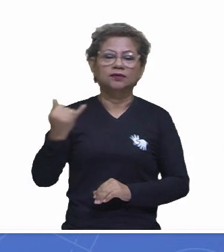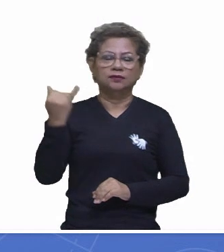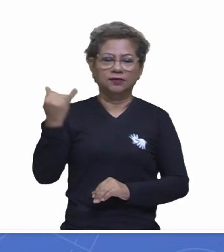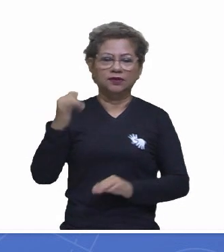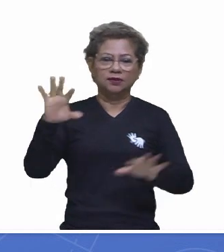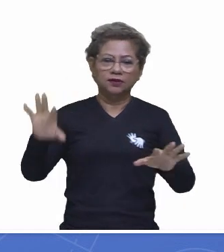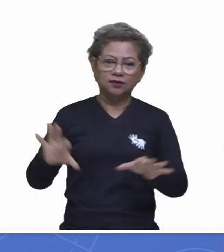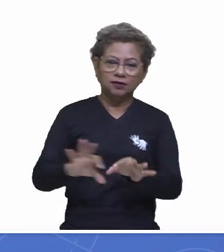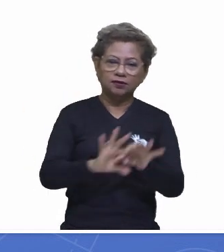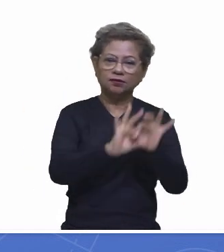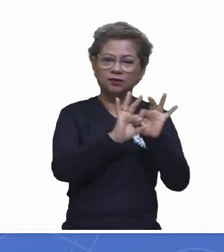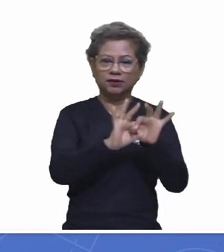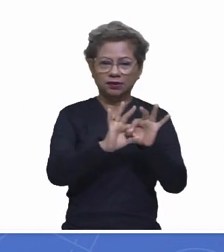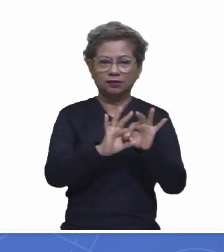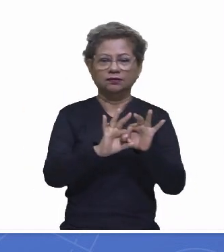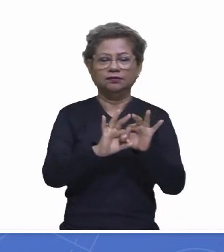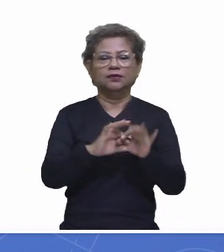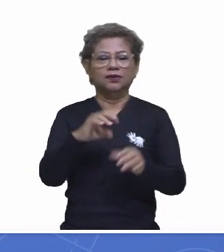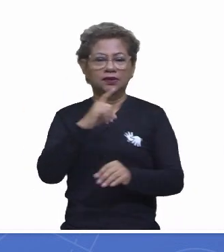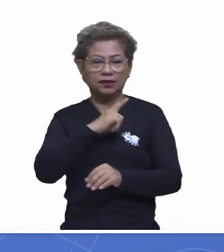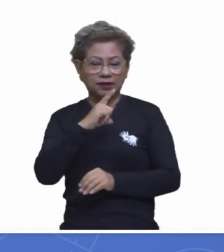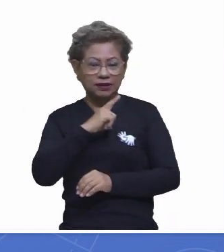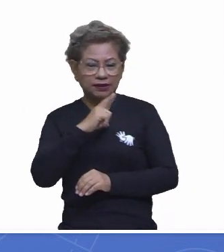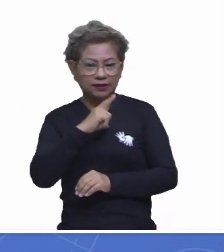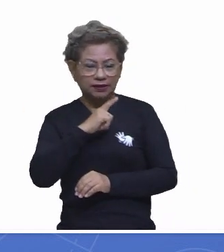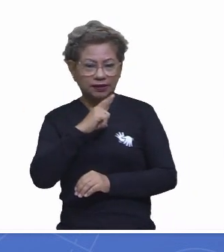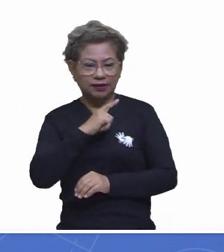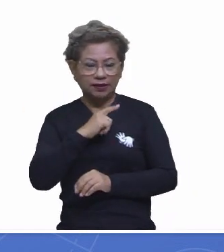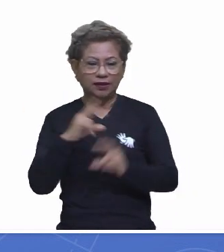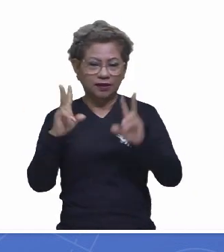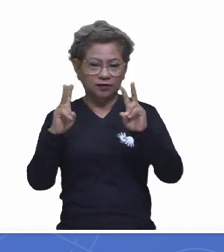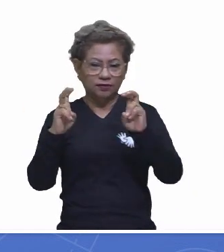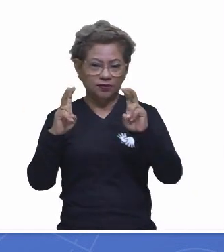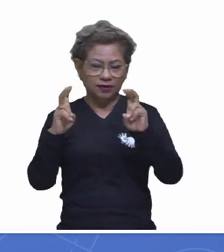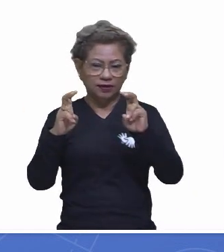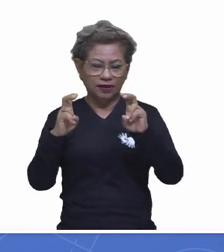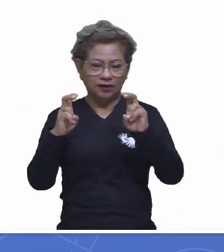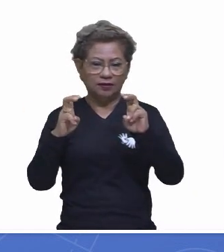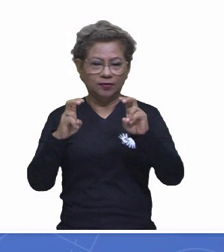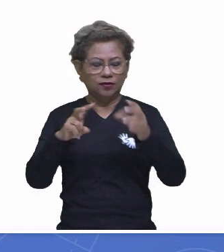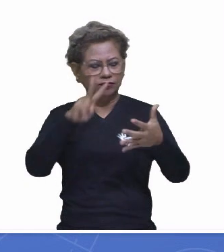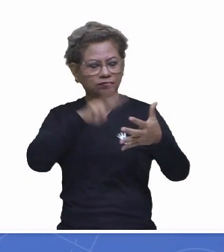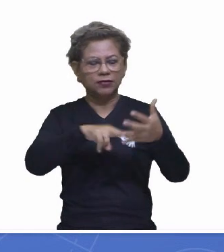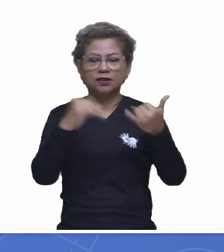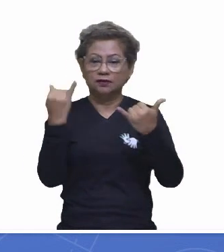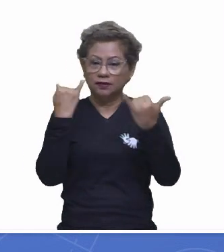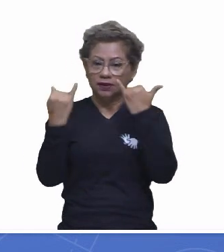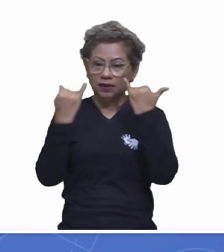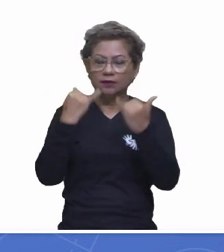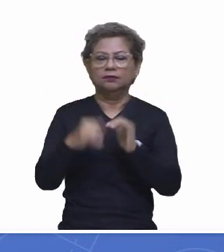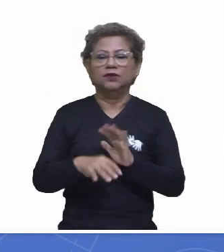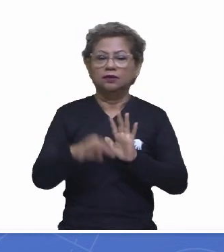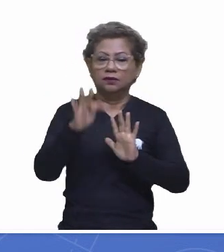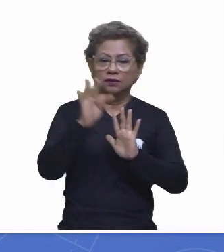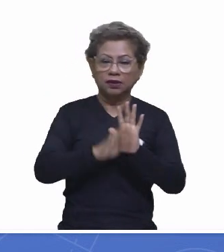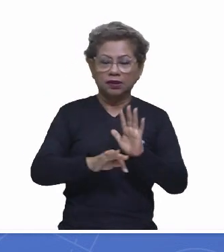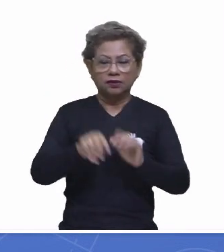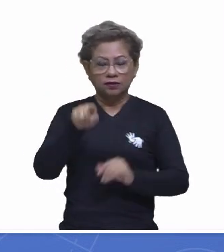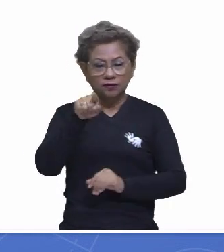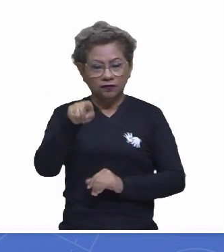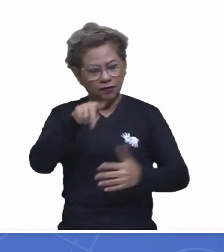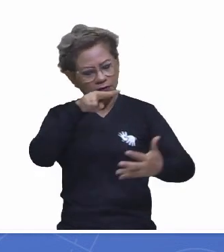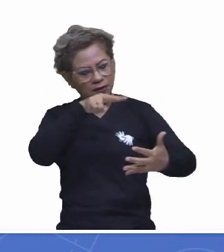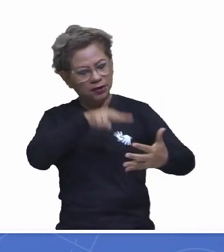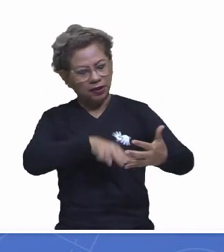referencial, auxiliando a manutenção do tema abordado. No texto, ou seja, no trecho da reportagem,